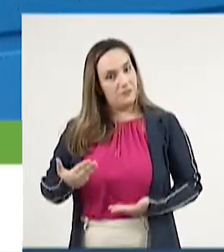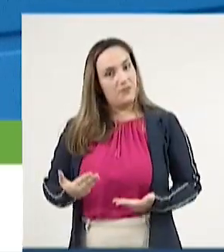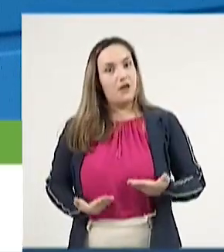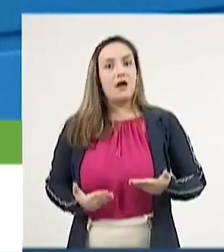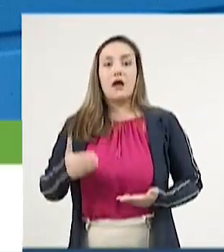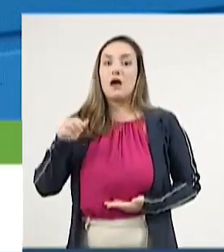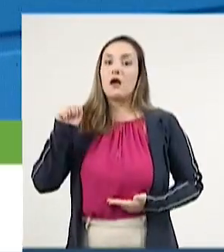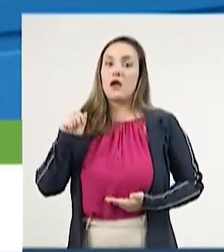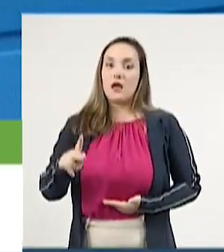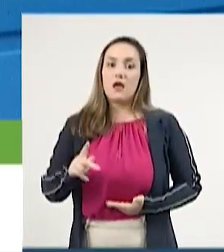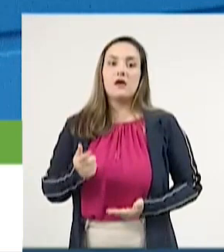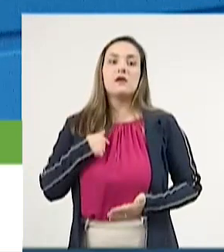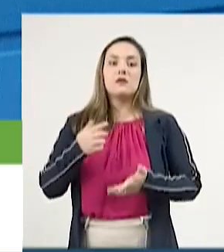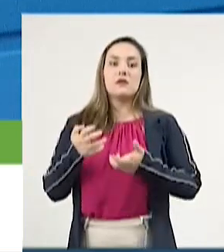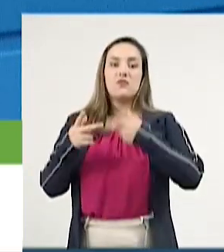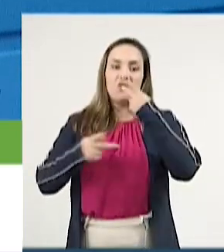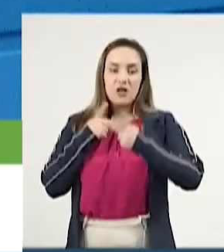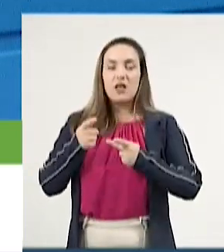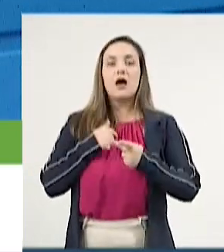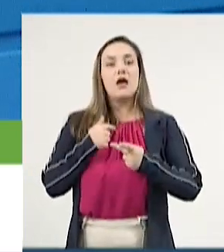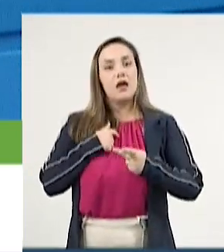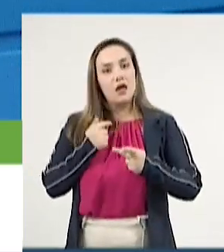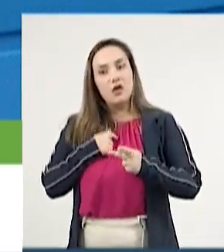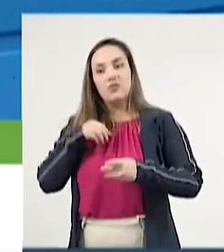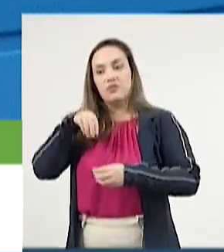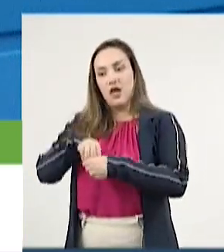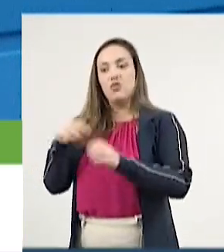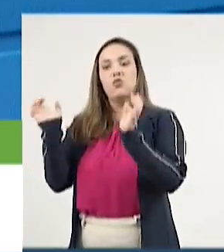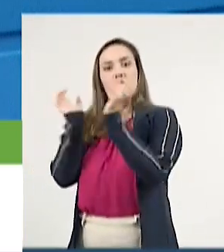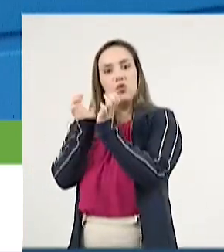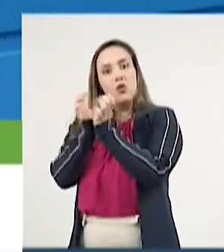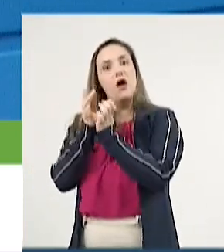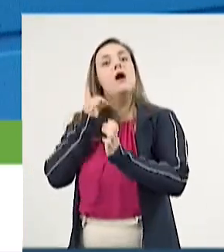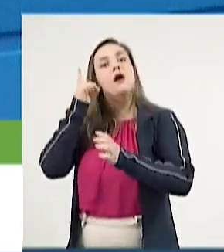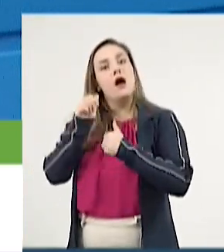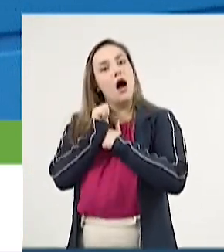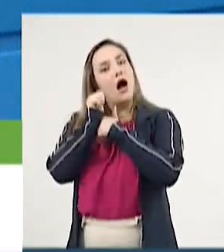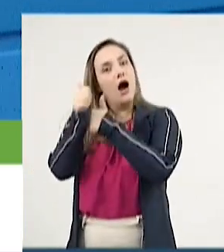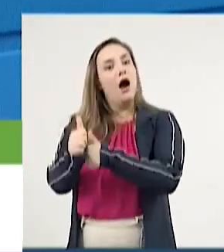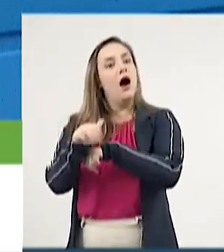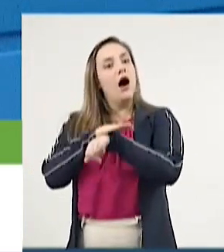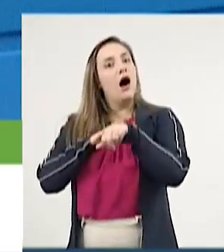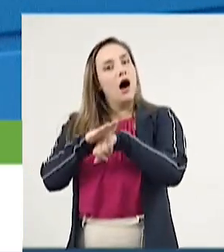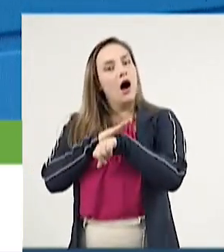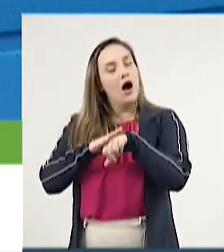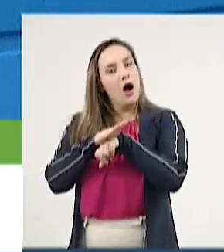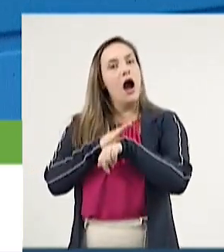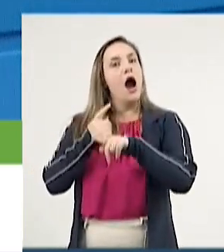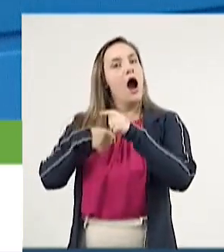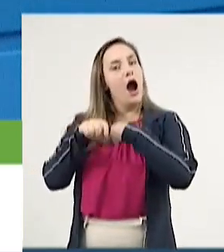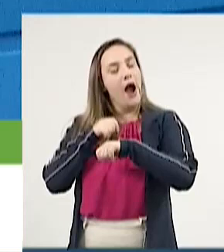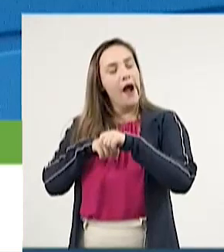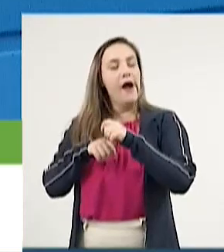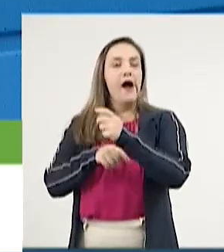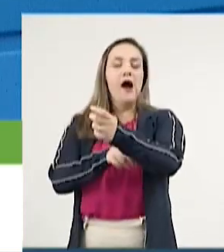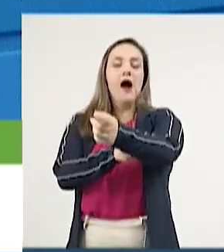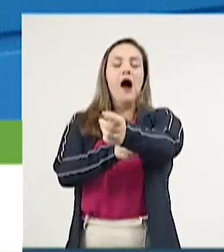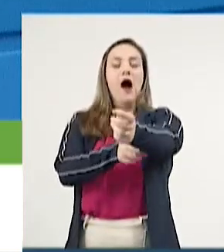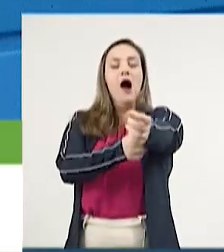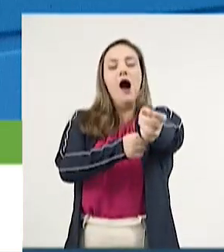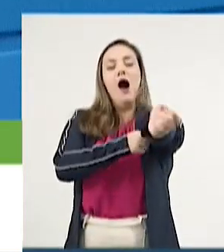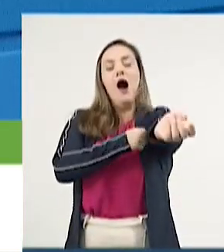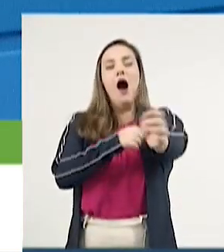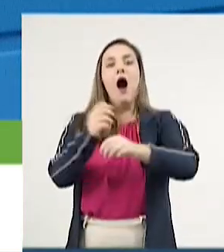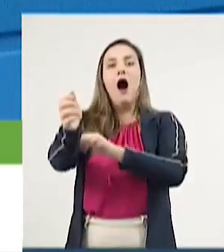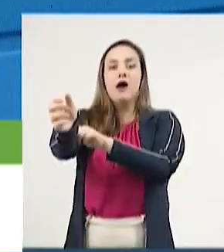Quero falar como membro da comissão de deputados que está acompanhando as negociações, que o